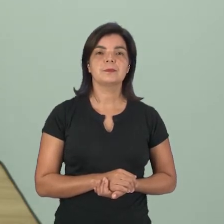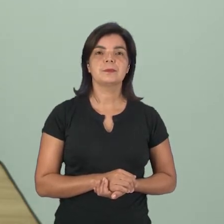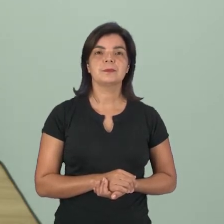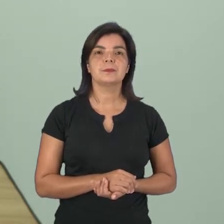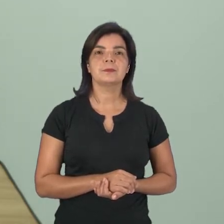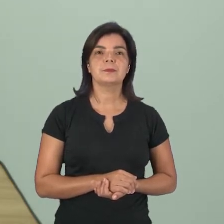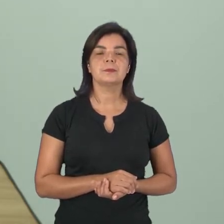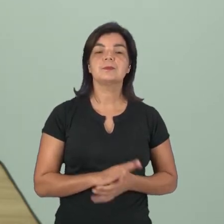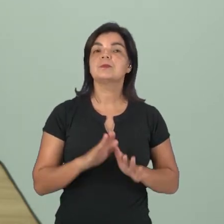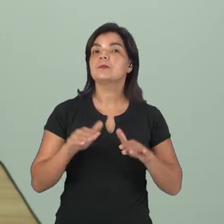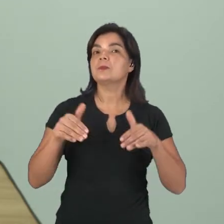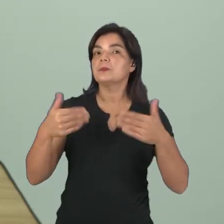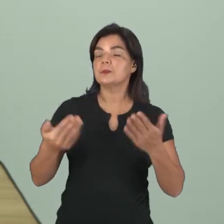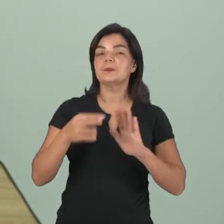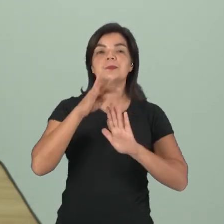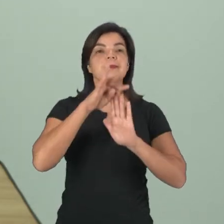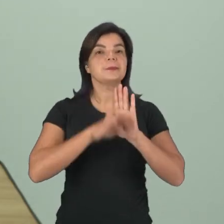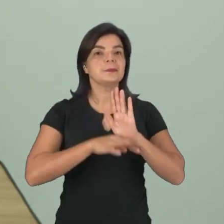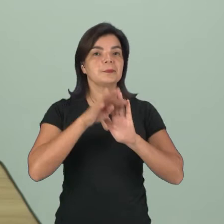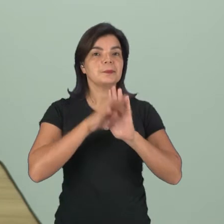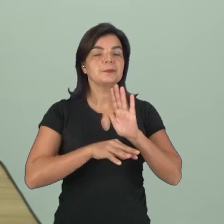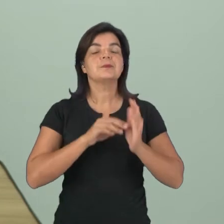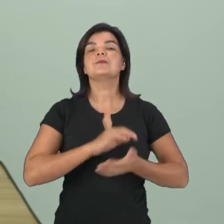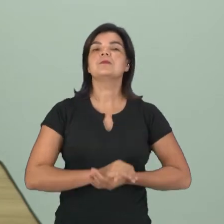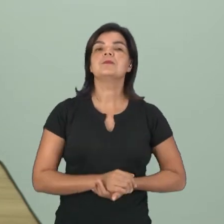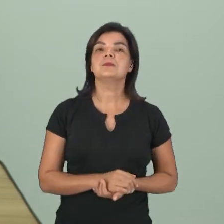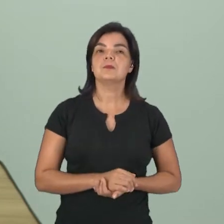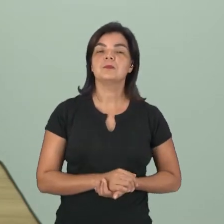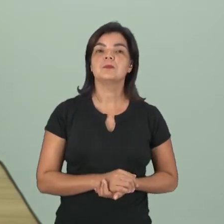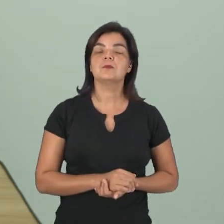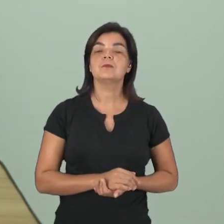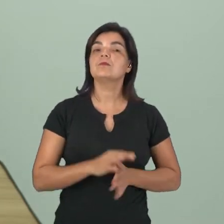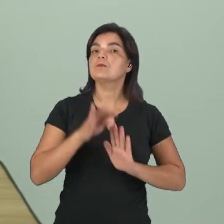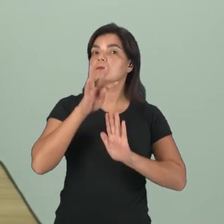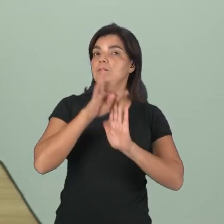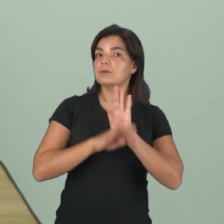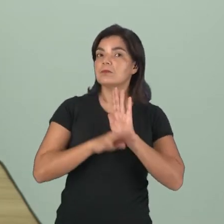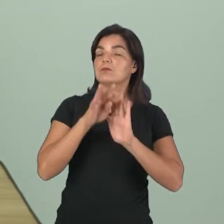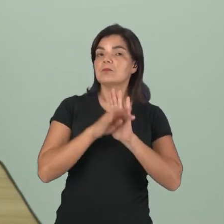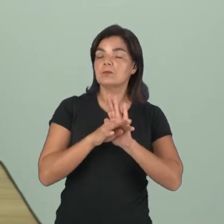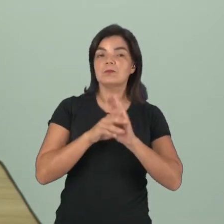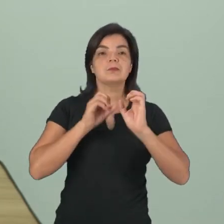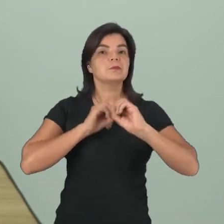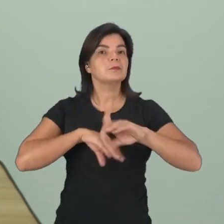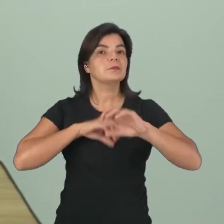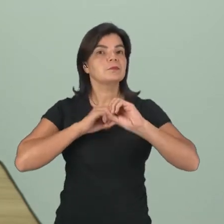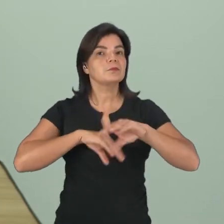Vamos lá. Qual é o texto? Esse